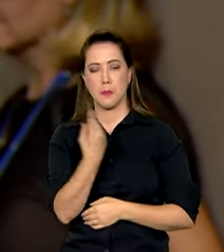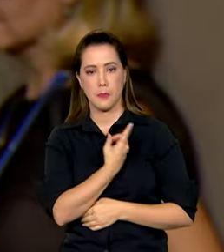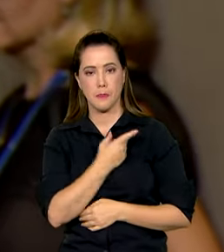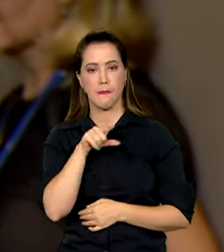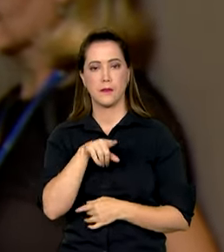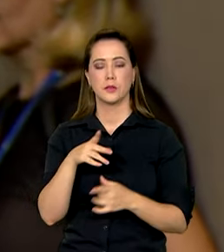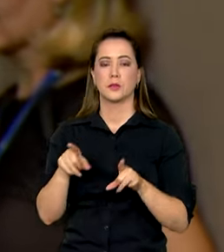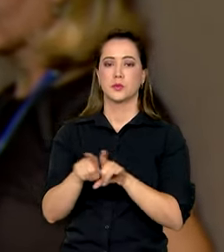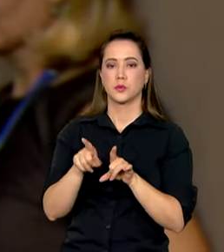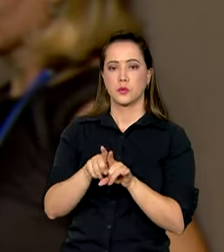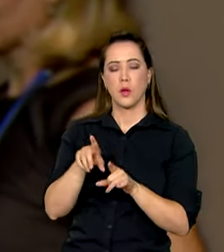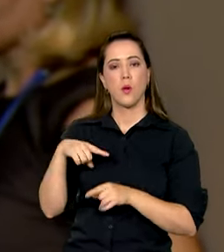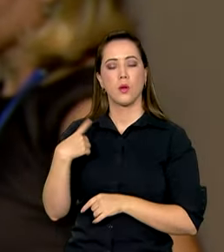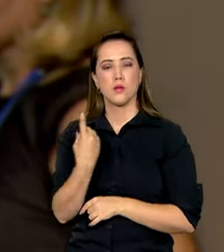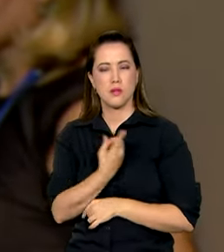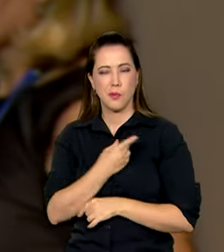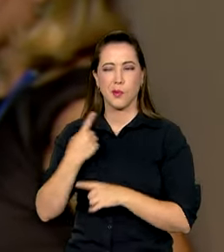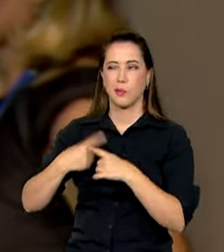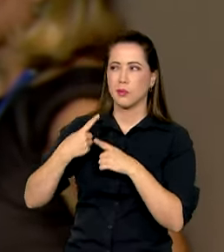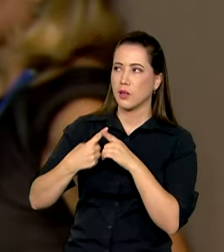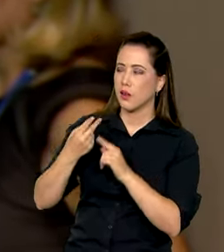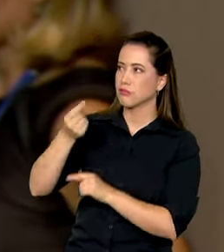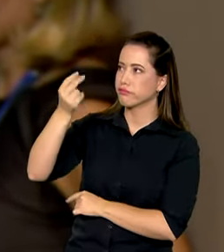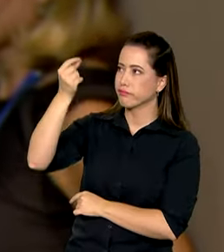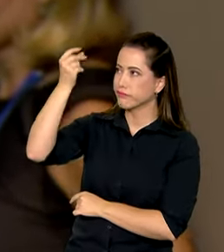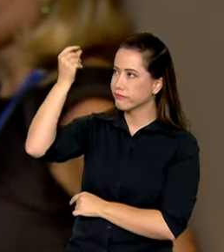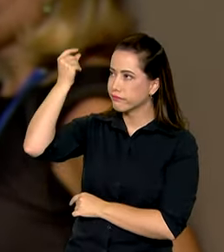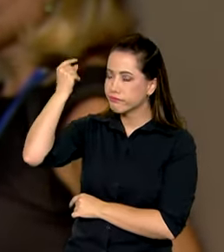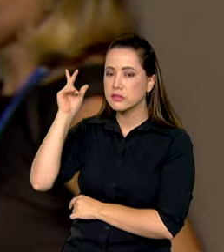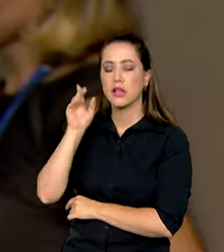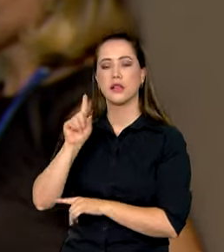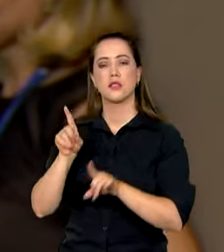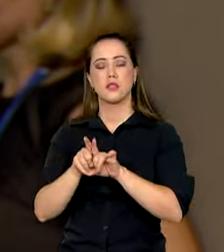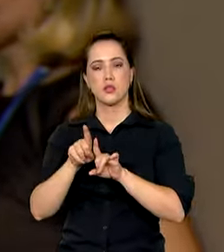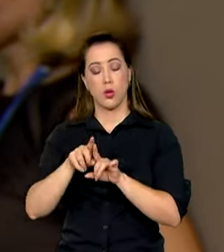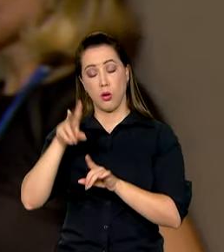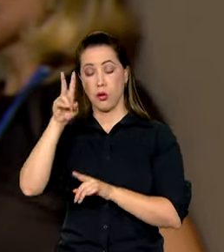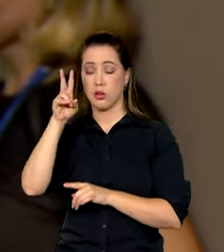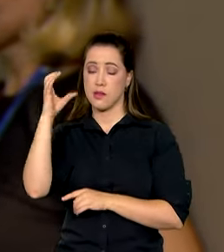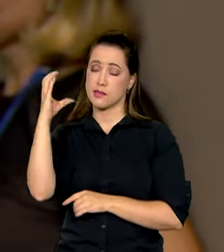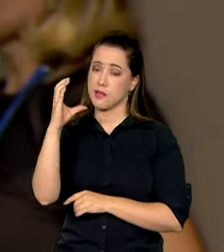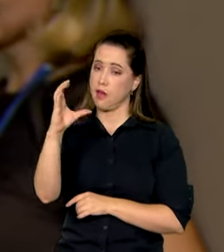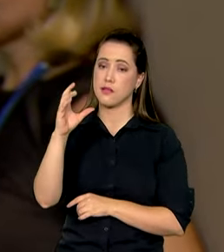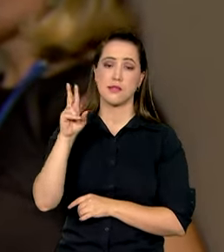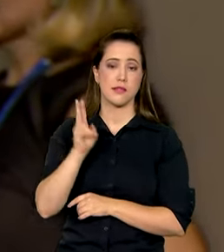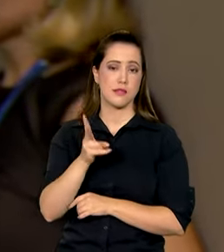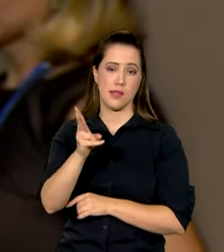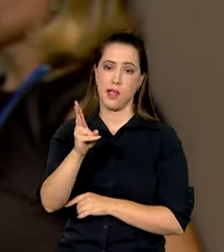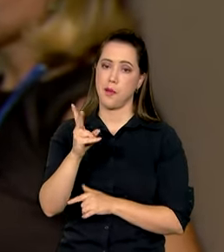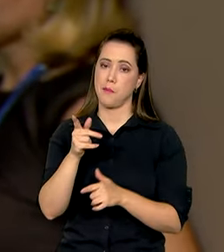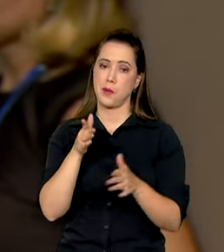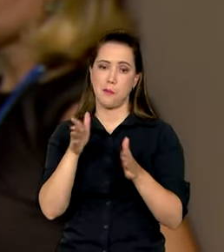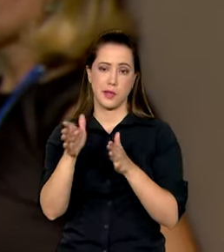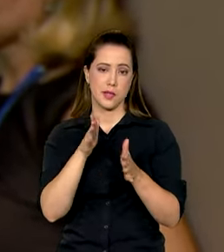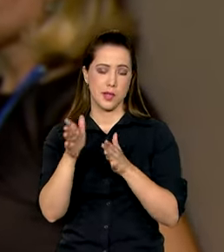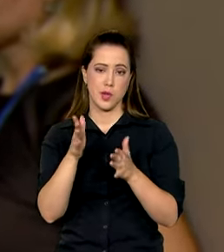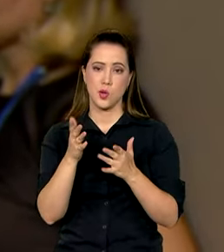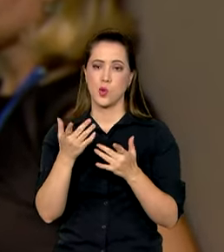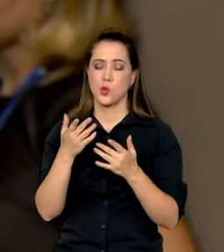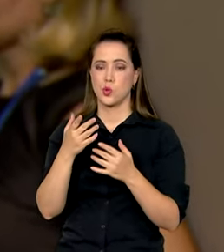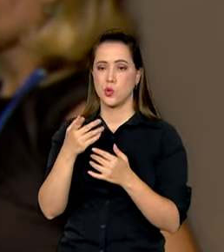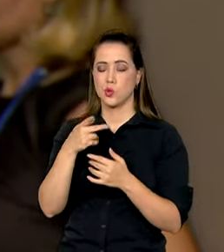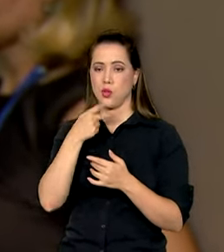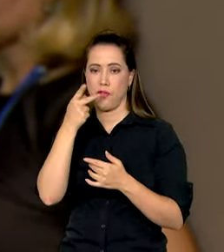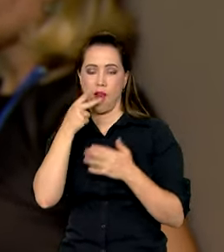também porque, historicamente, a ciência brasileira sempre enfrentou períodos de grandes desafios. Mas o que vimos no governo